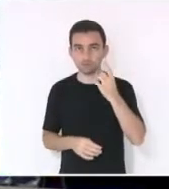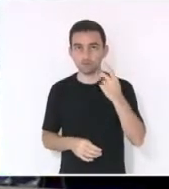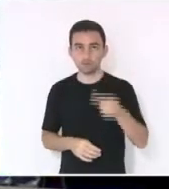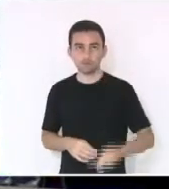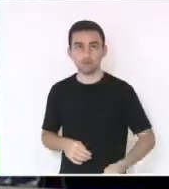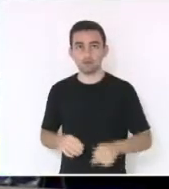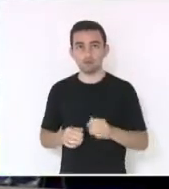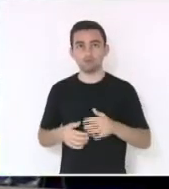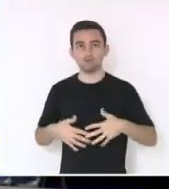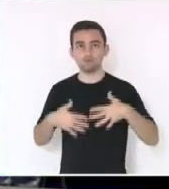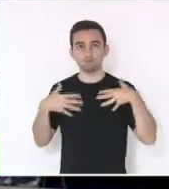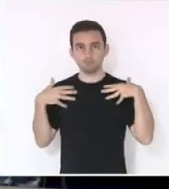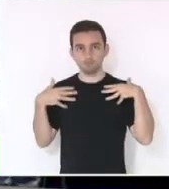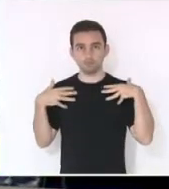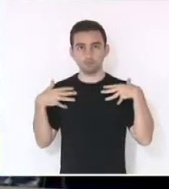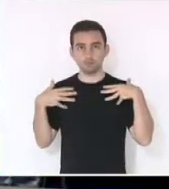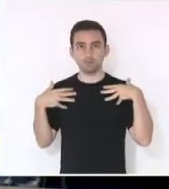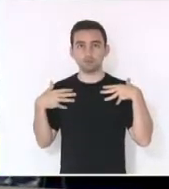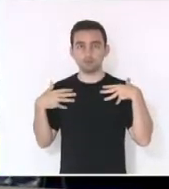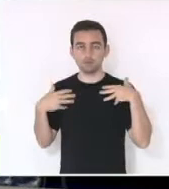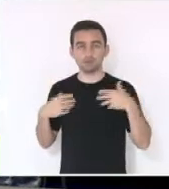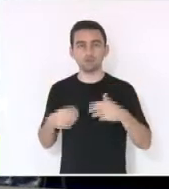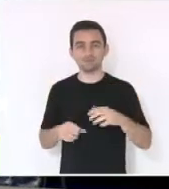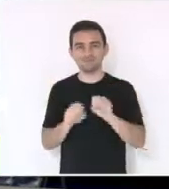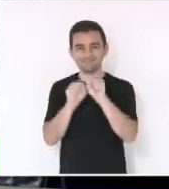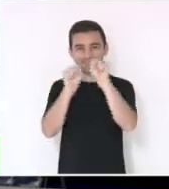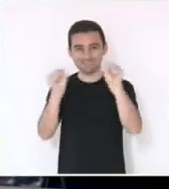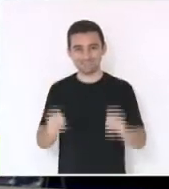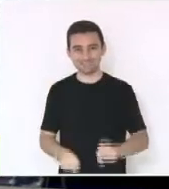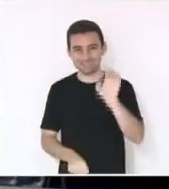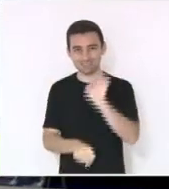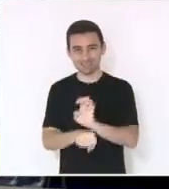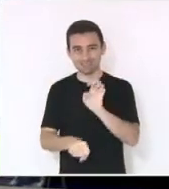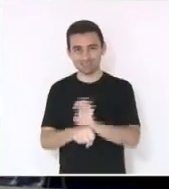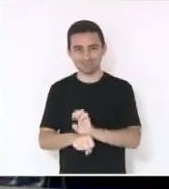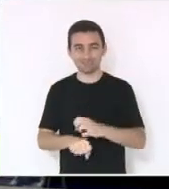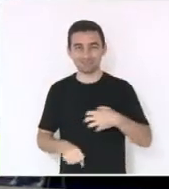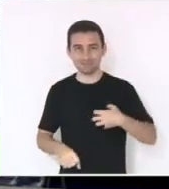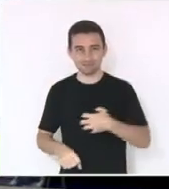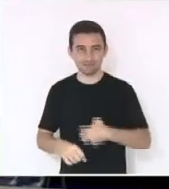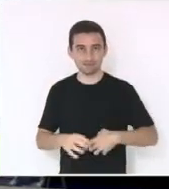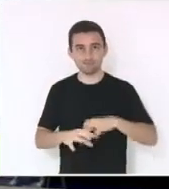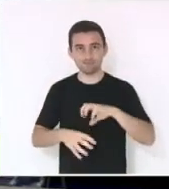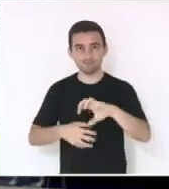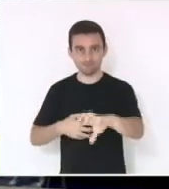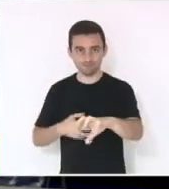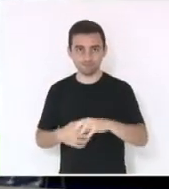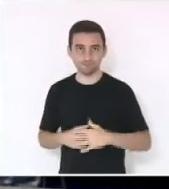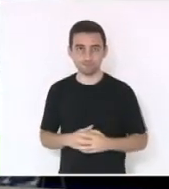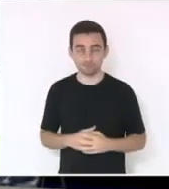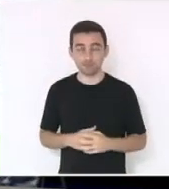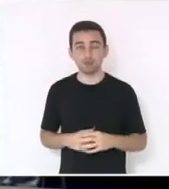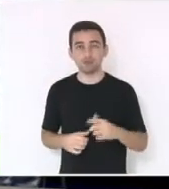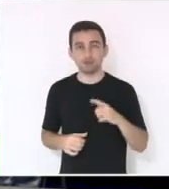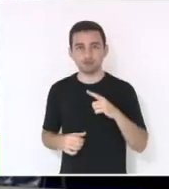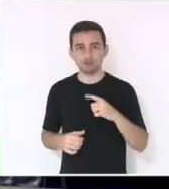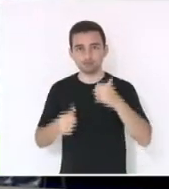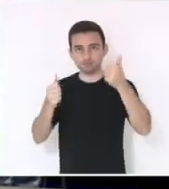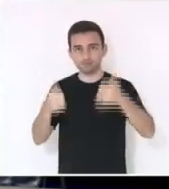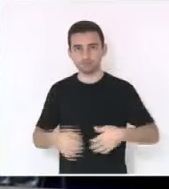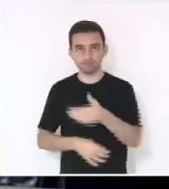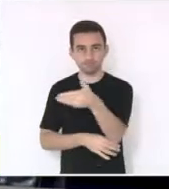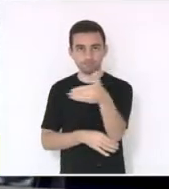Sistema Estadual de Transplantes. Momento seguinte, houve a interpretação do hino